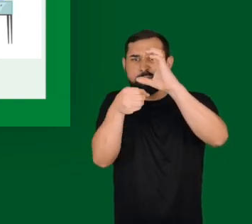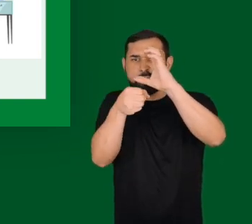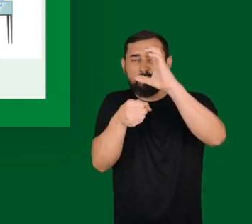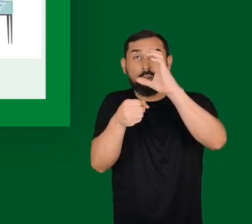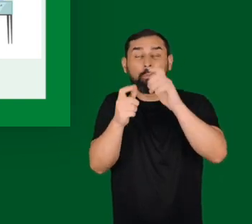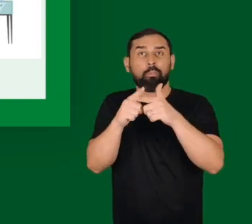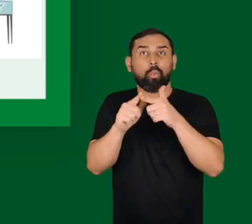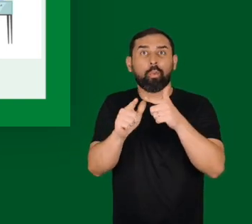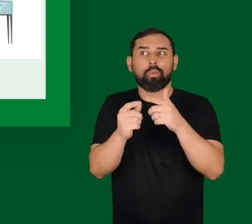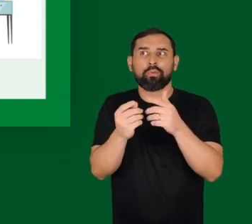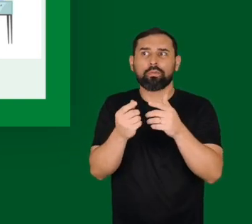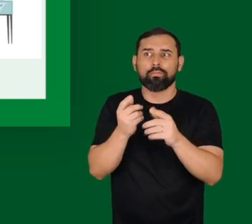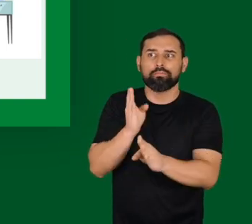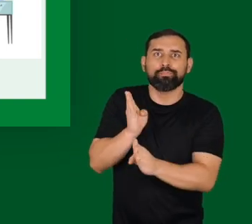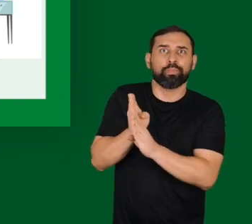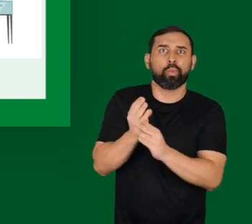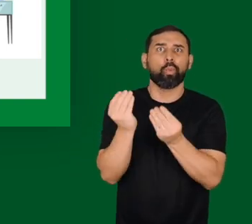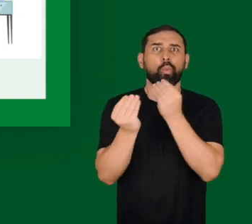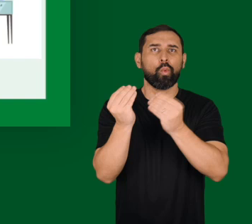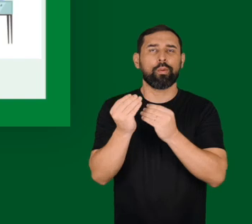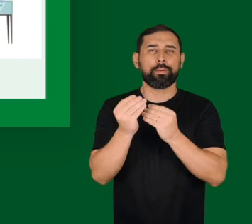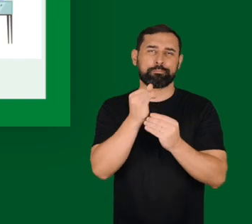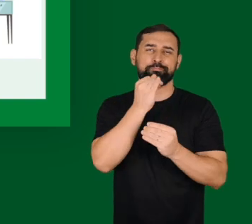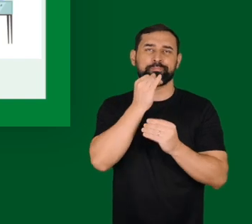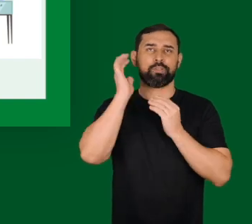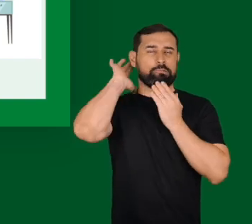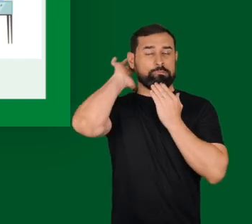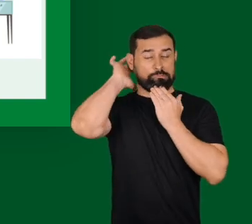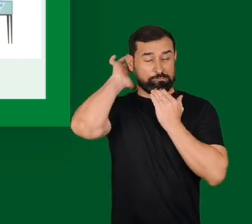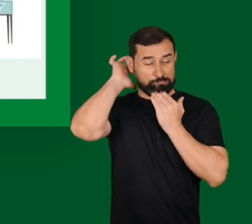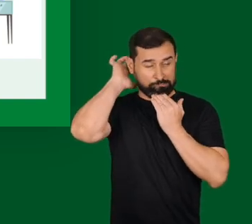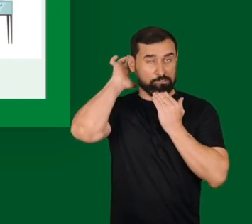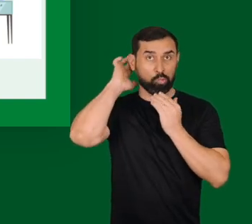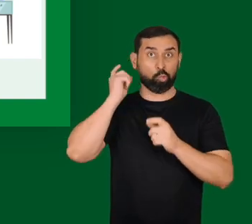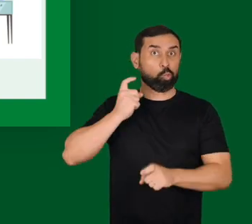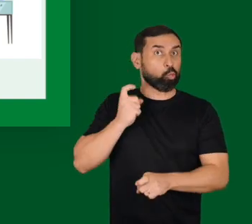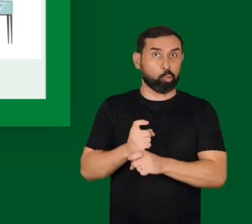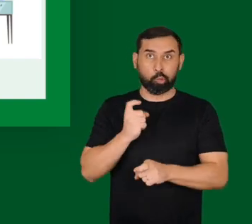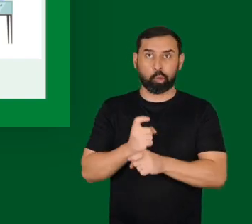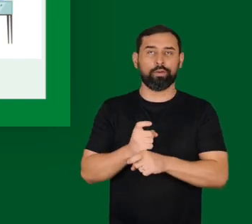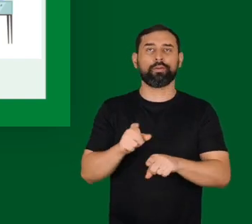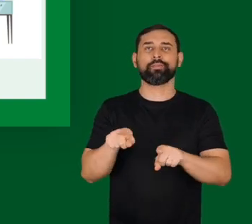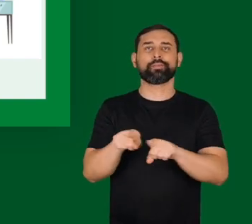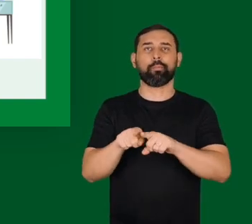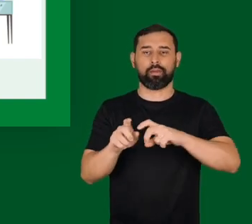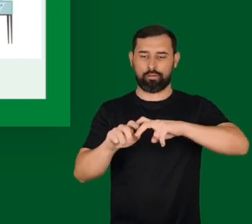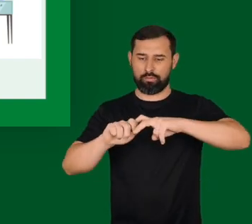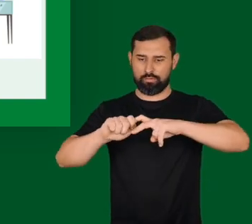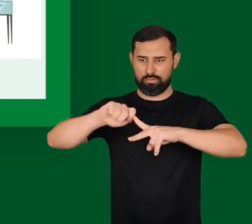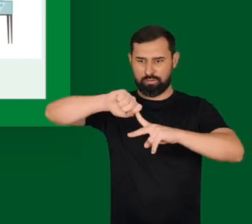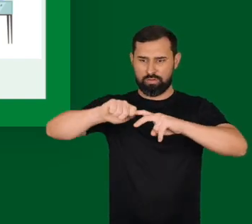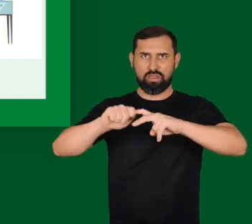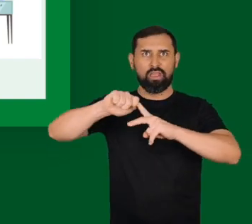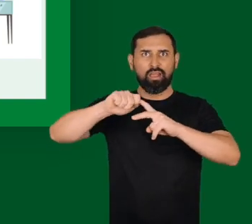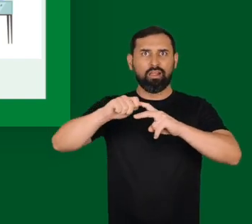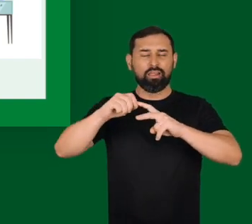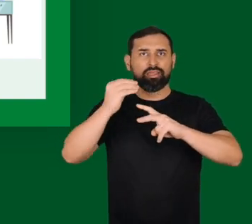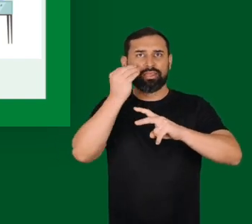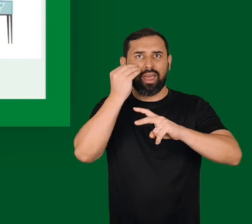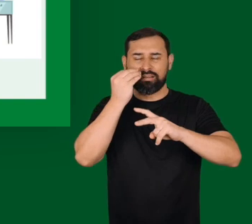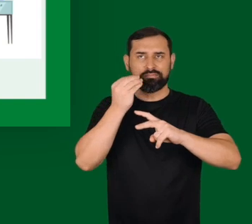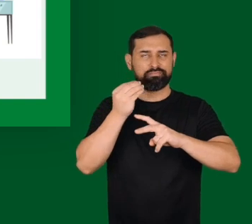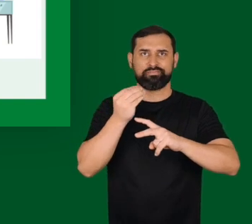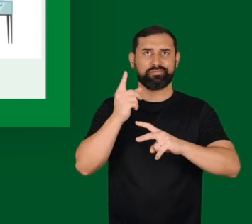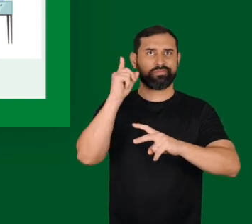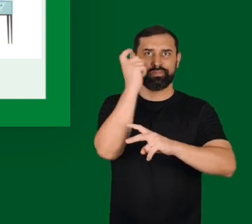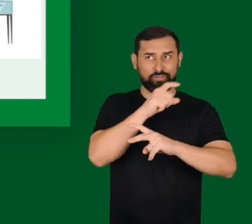meníngea? Rigidez de nuca, sinal de Kernick e sinal de Brudzinski. São sinais de que existe uma irritação na